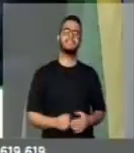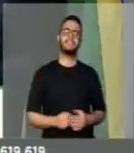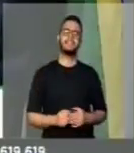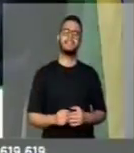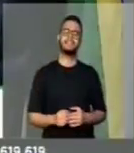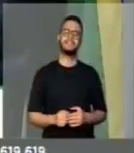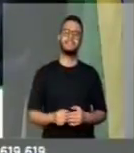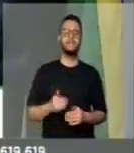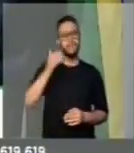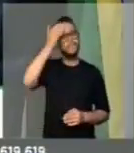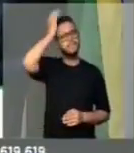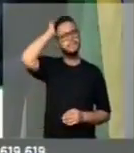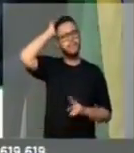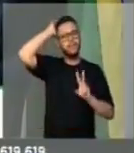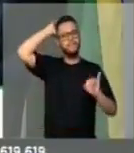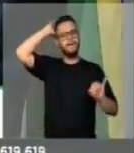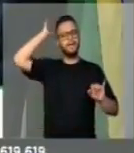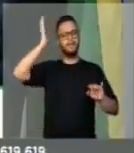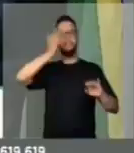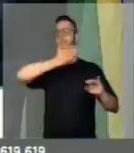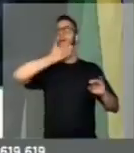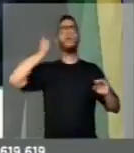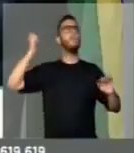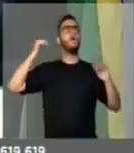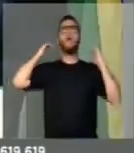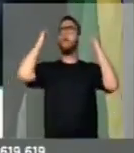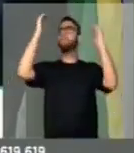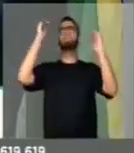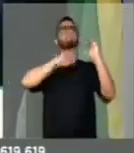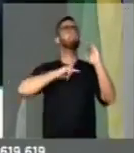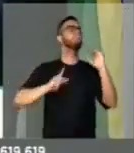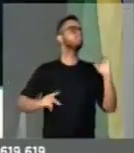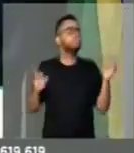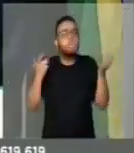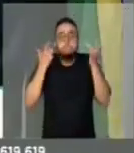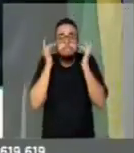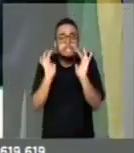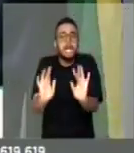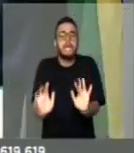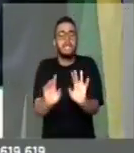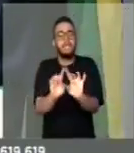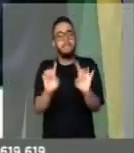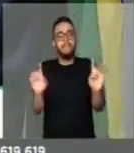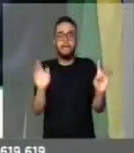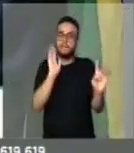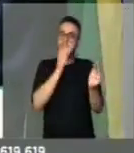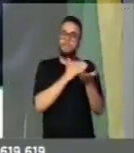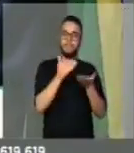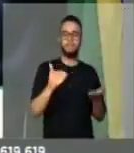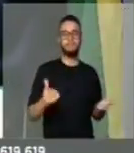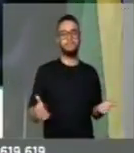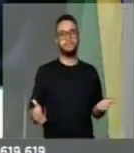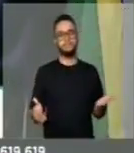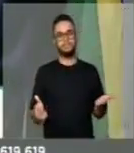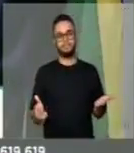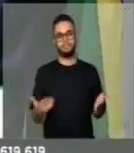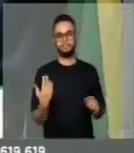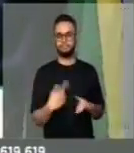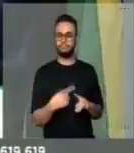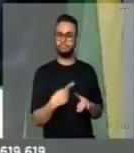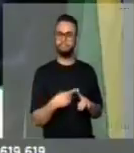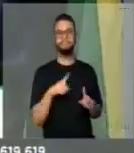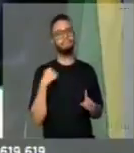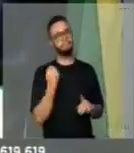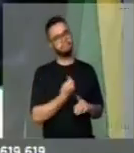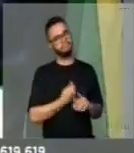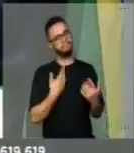O Michel vai ser o melhor dos mundos? Ou não vai? Não sei. Mas é o começo. Porque pelo menos nós